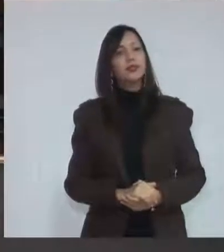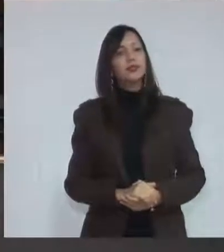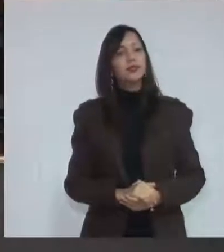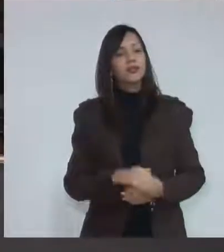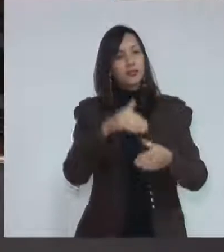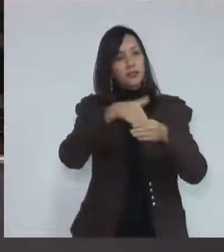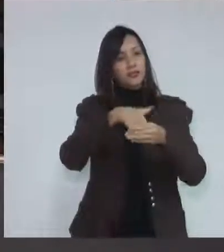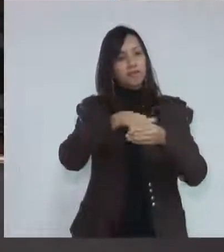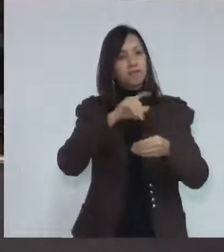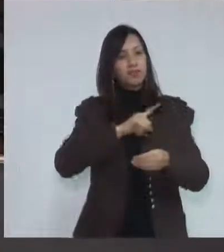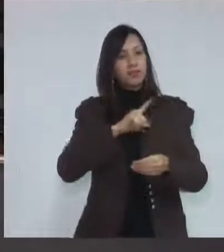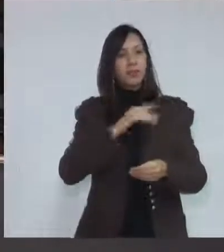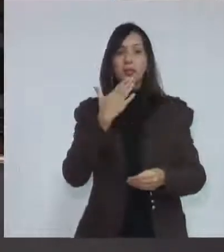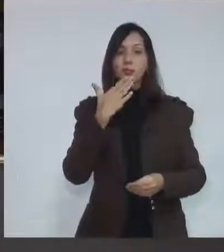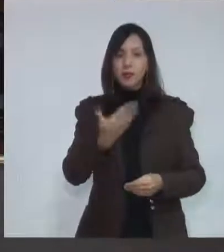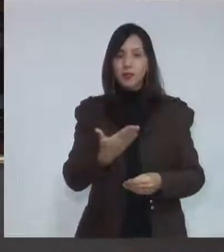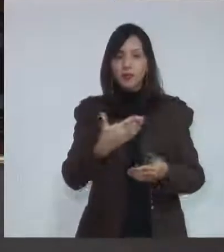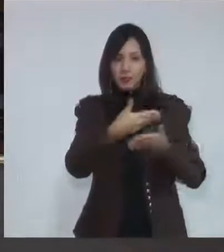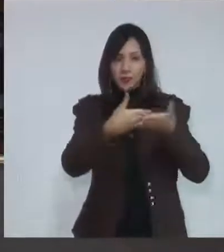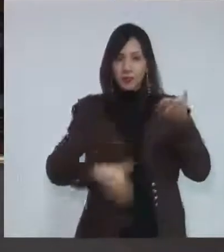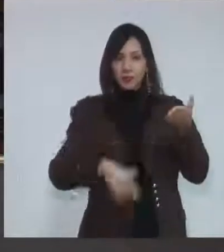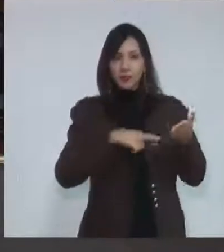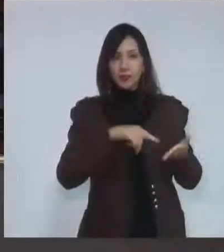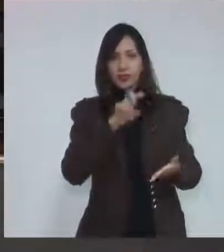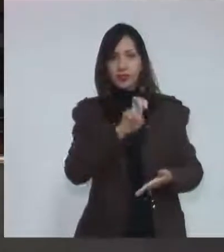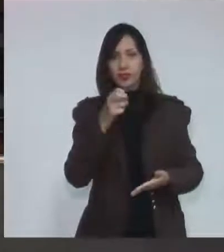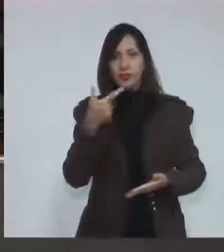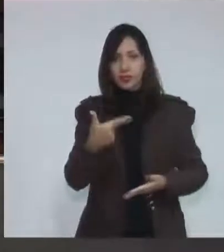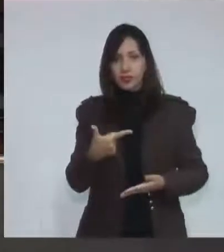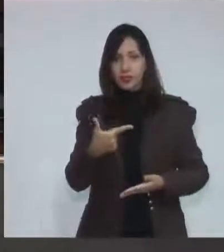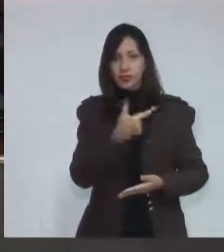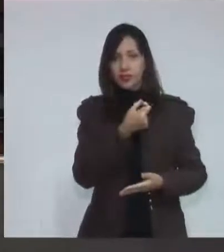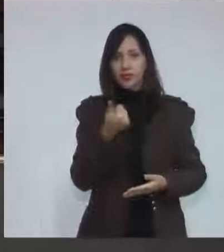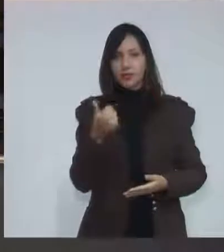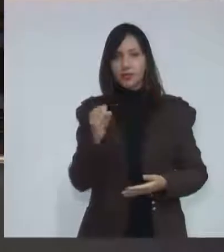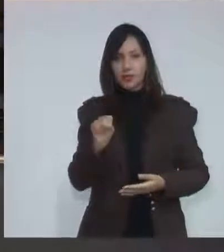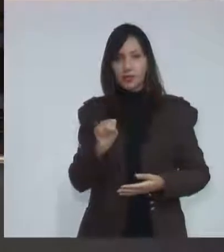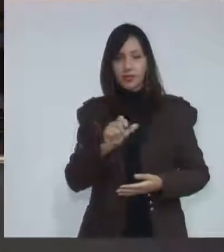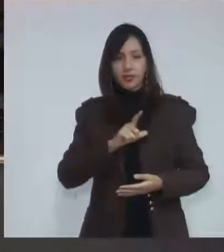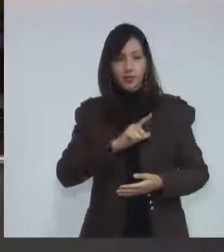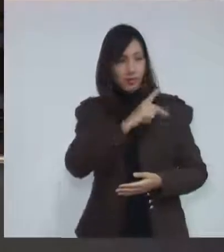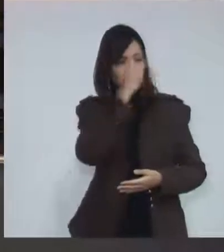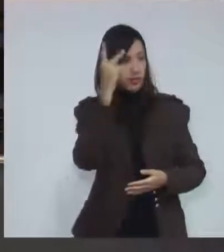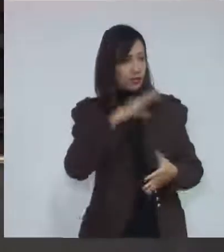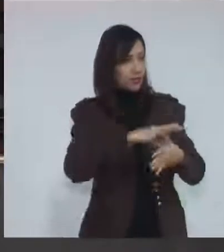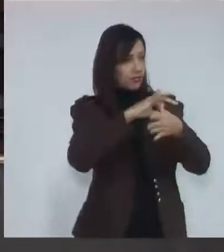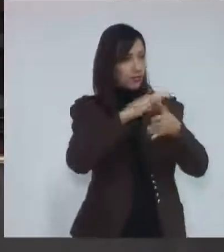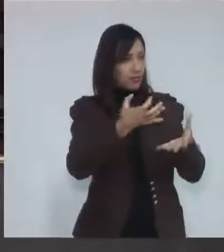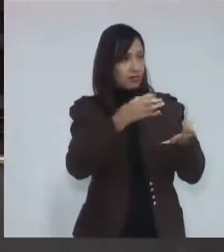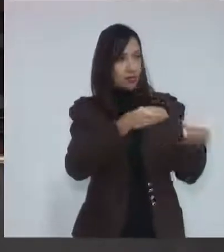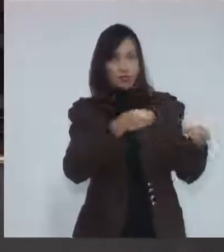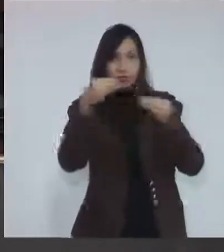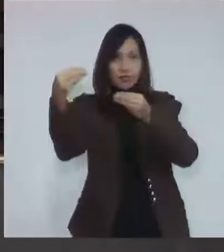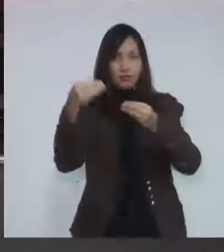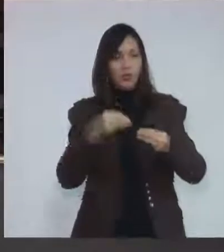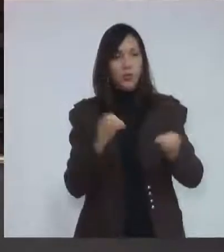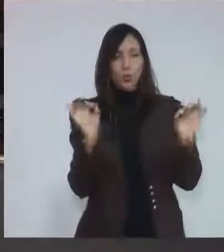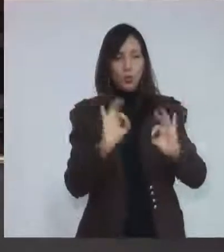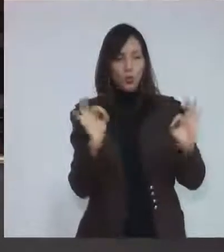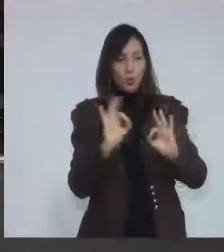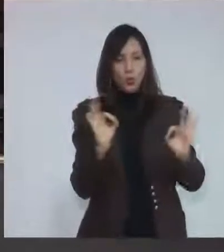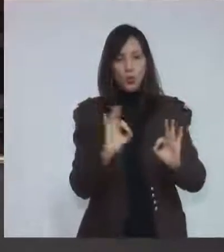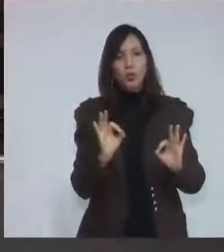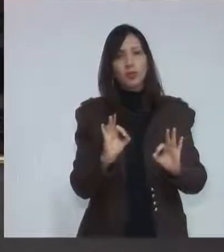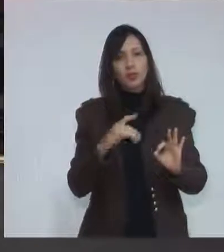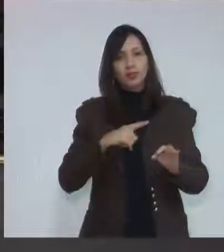Está em votação o requerimento número 52 de 2018. Se alguma das lideranças quiser encaminhá-lo, não havendo nenhuma manifestação